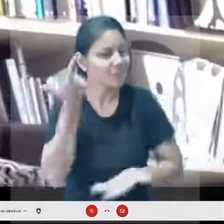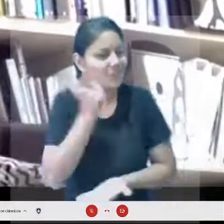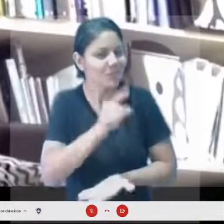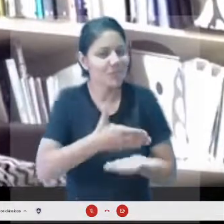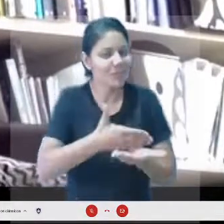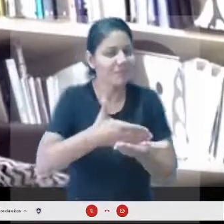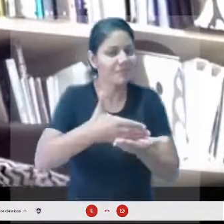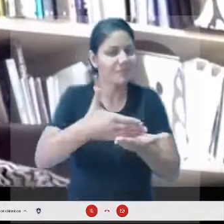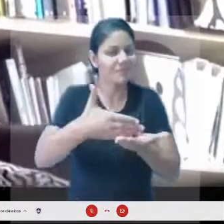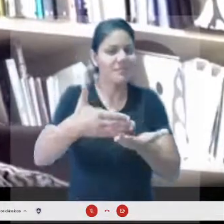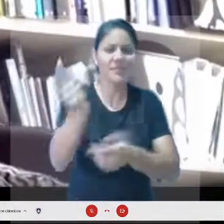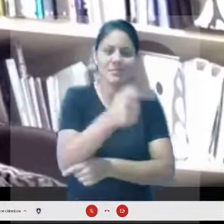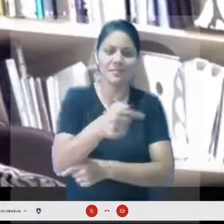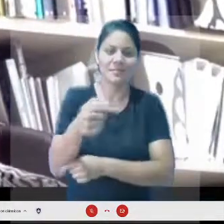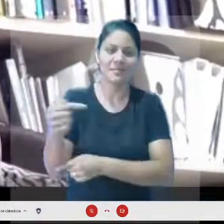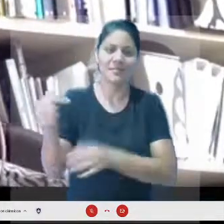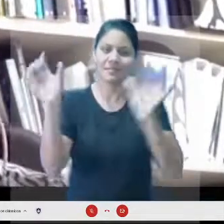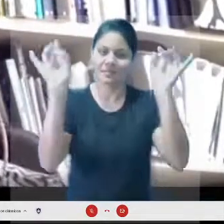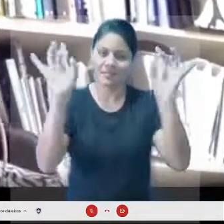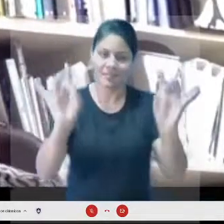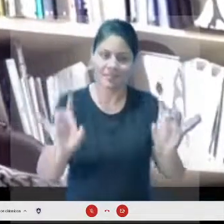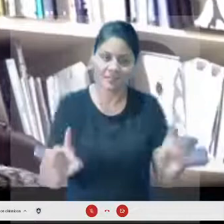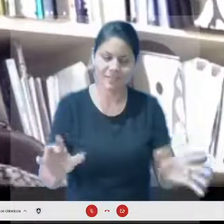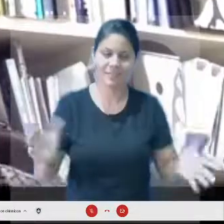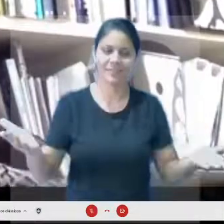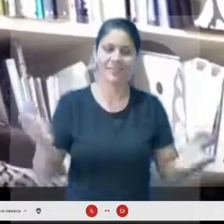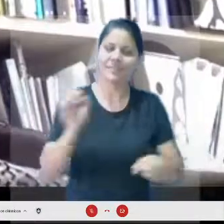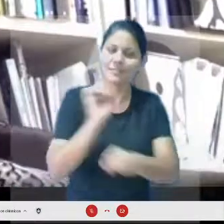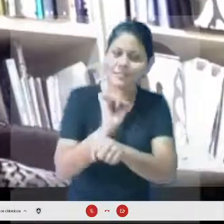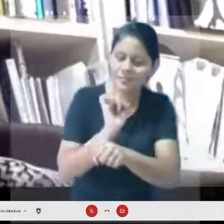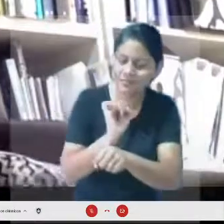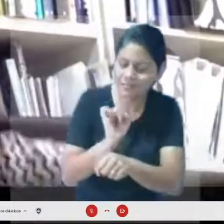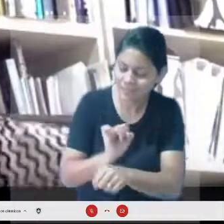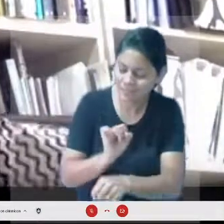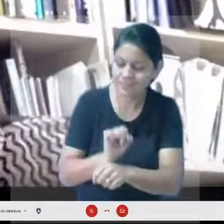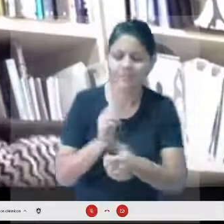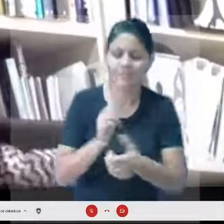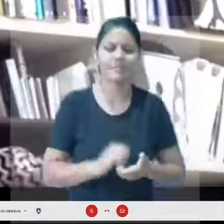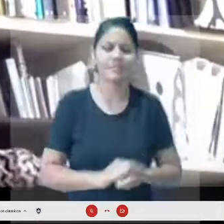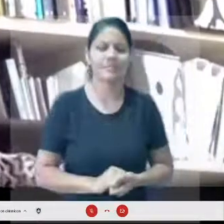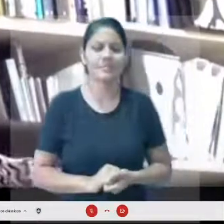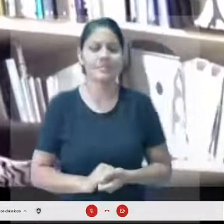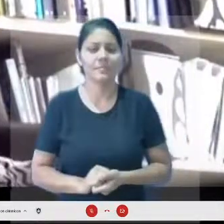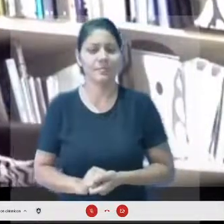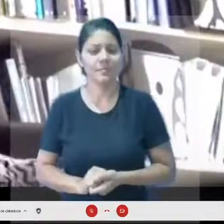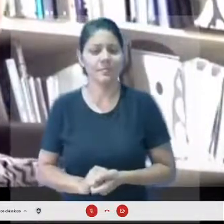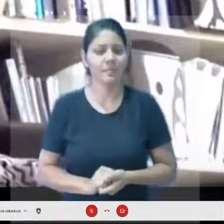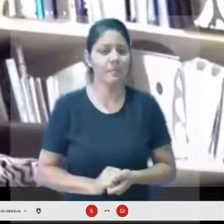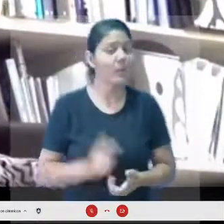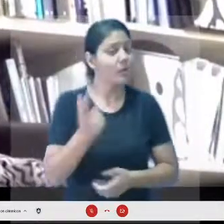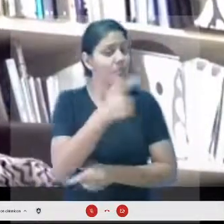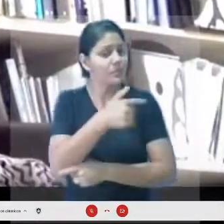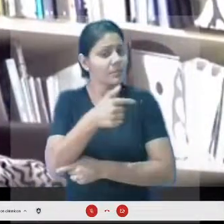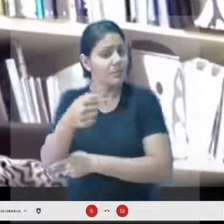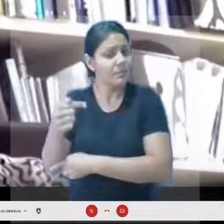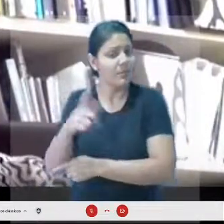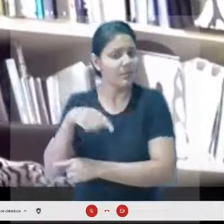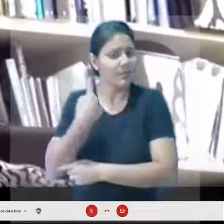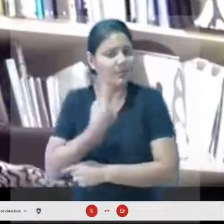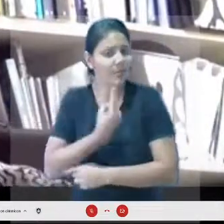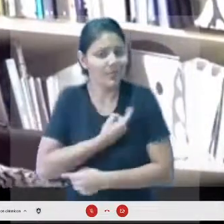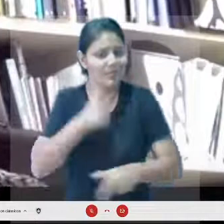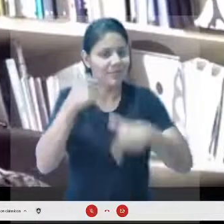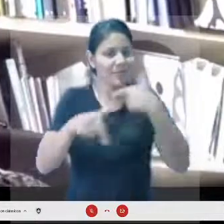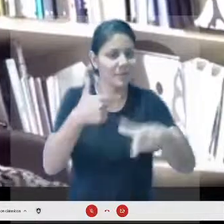iniciamos essa semana tão esperada por nós, né? Uma semana que é muito simbólica para todos nós que trabalhamos